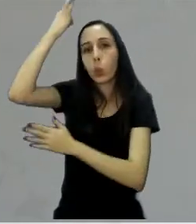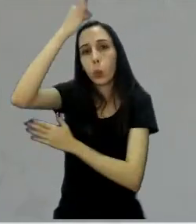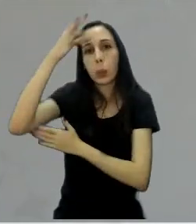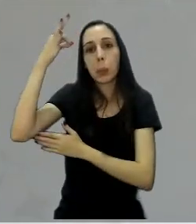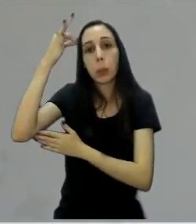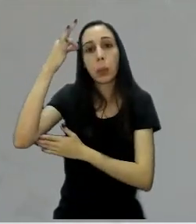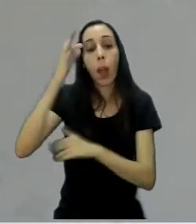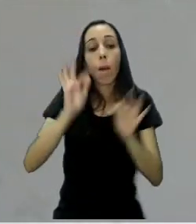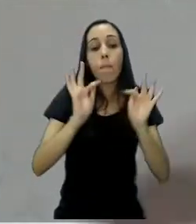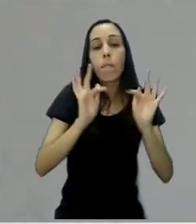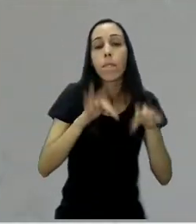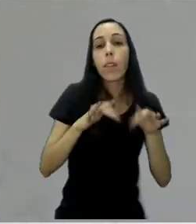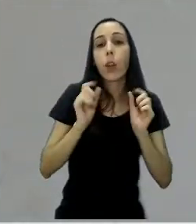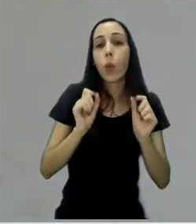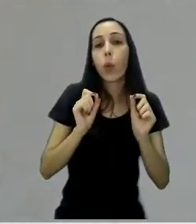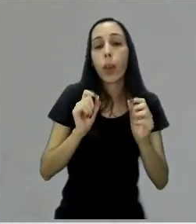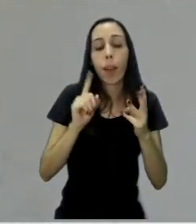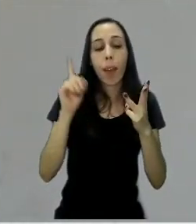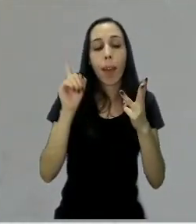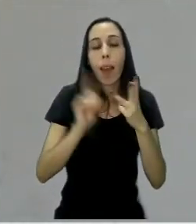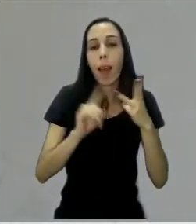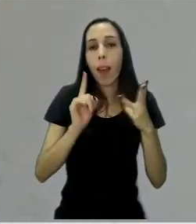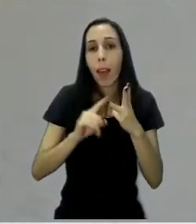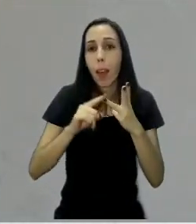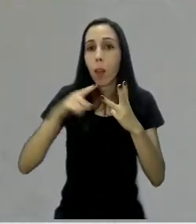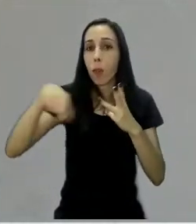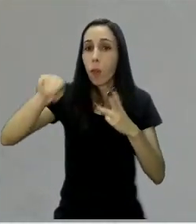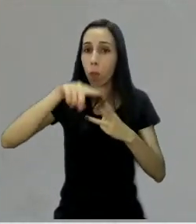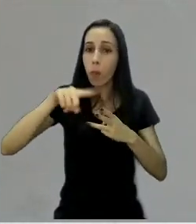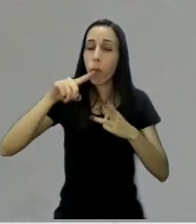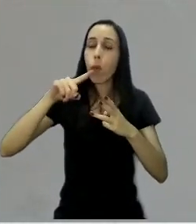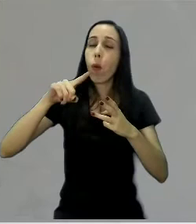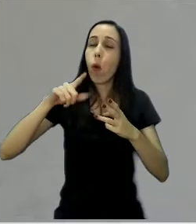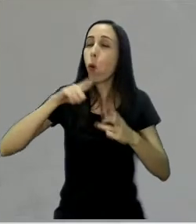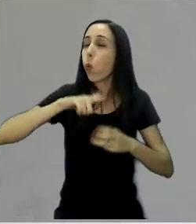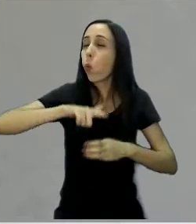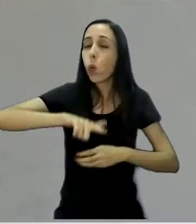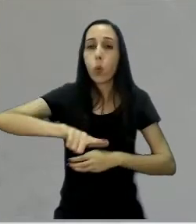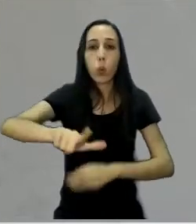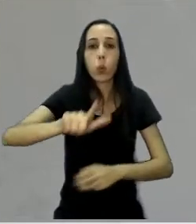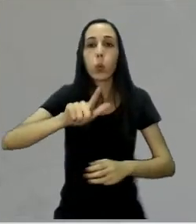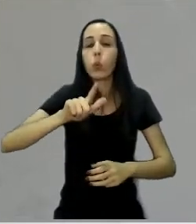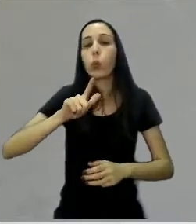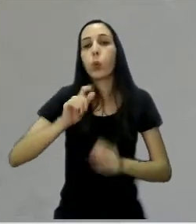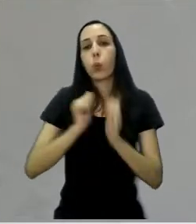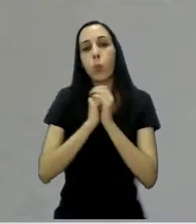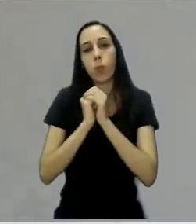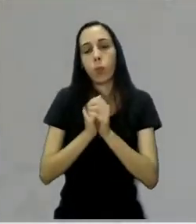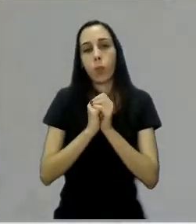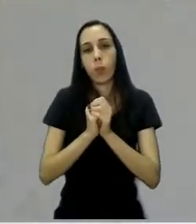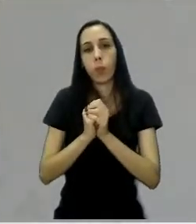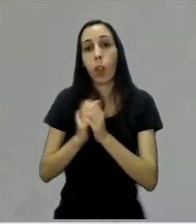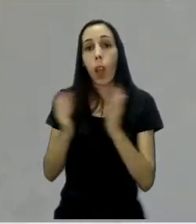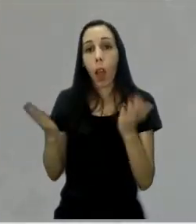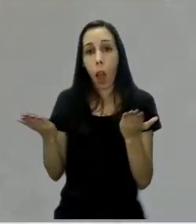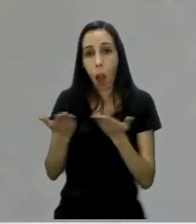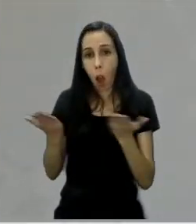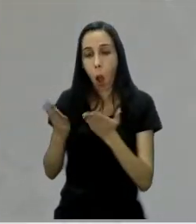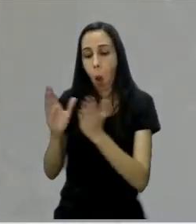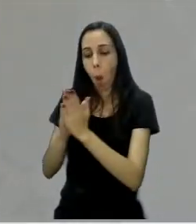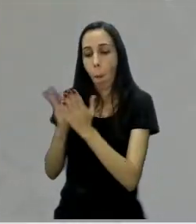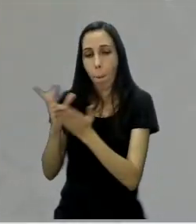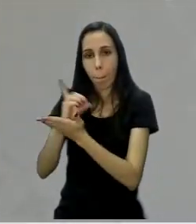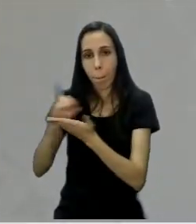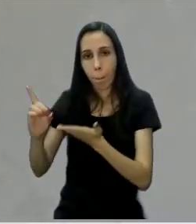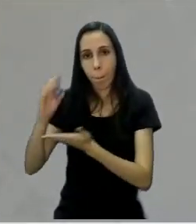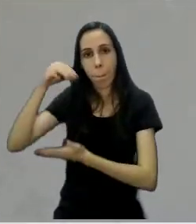Santo. E a última parte do tema, sede perseverantes na oração. E agora eu quero pegar aqui